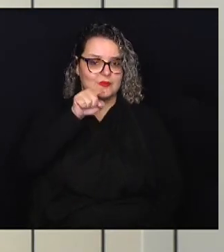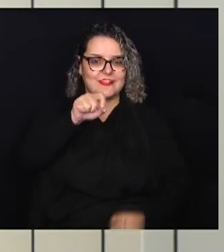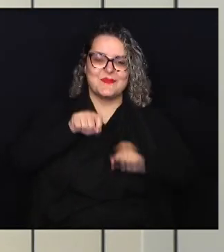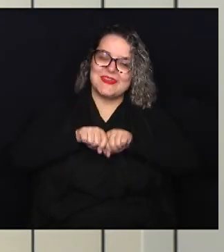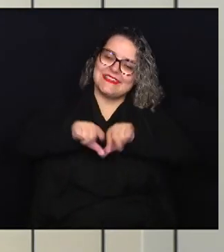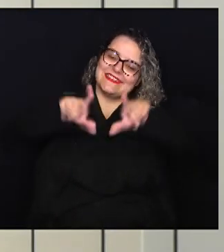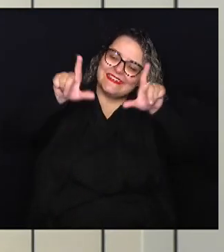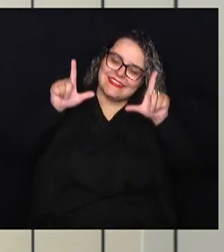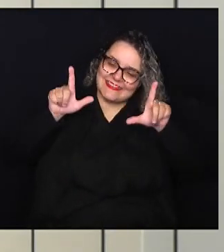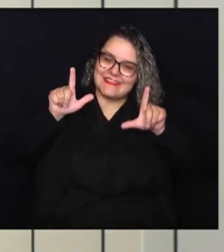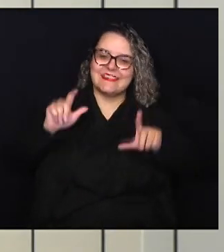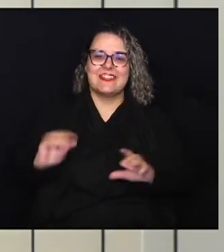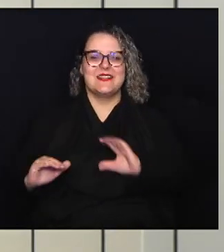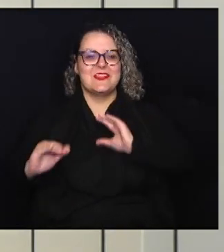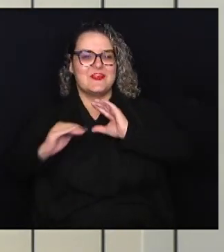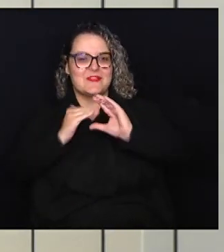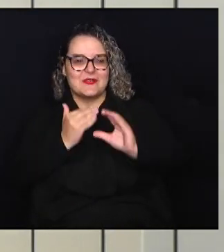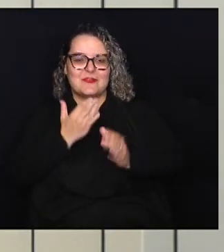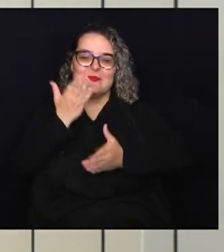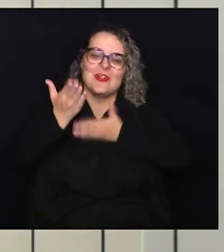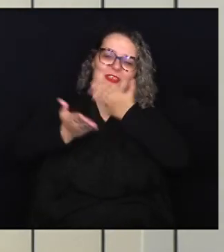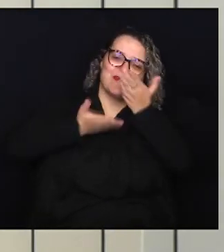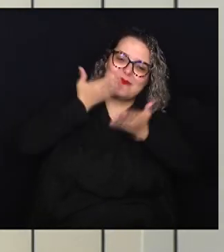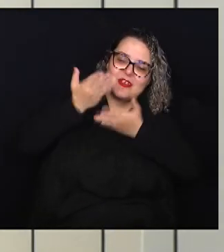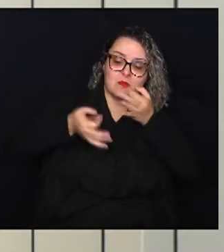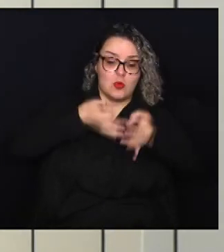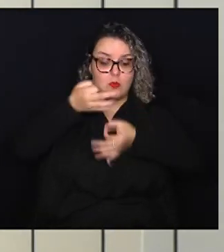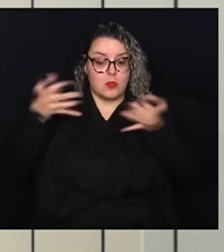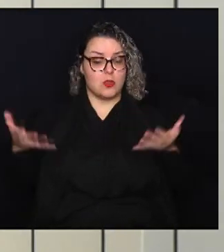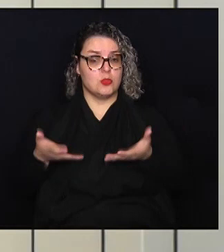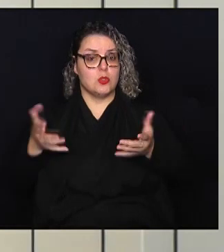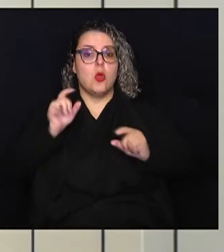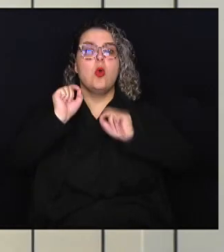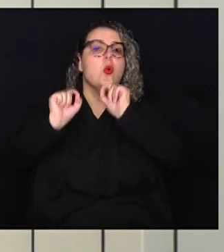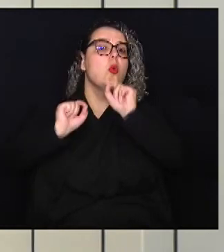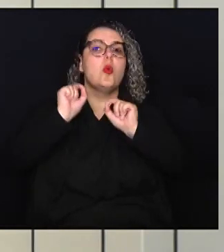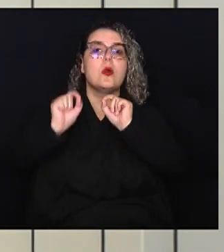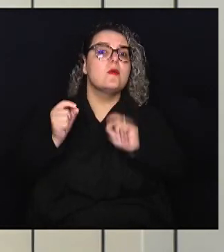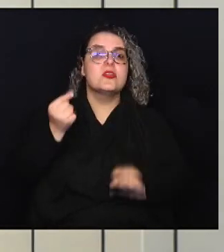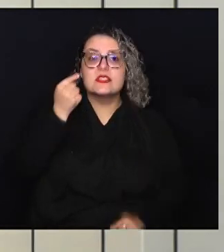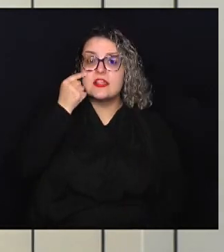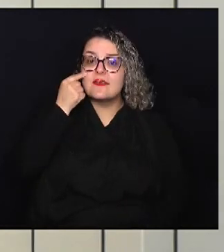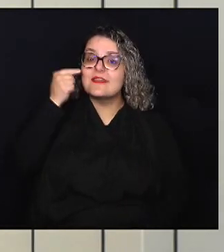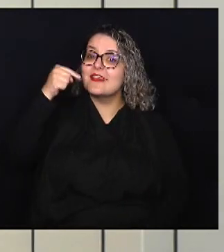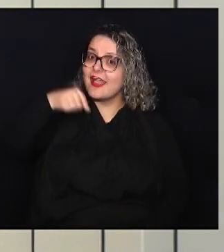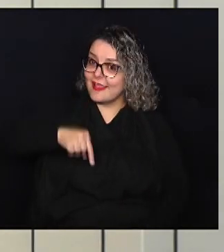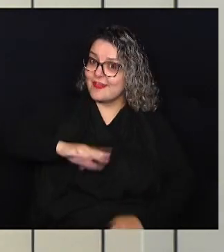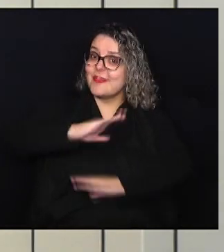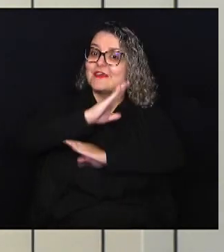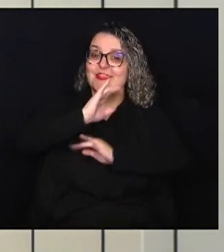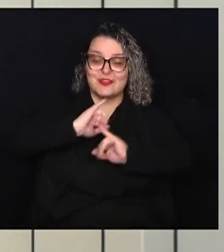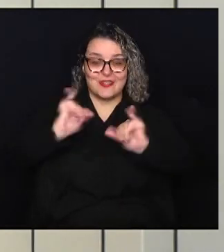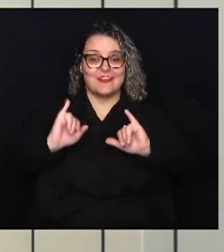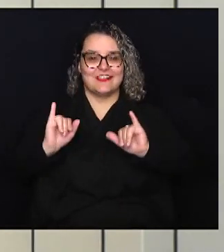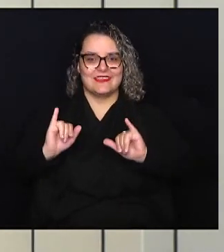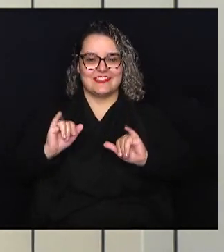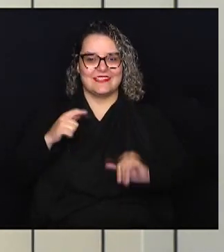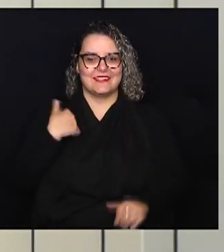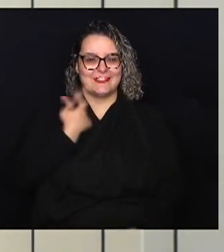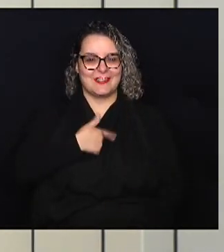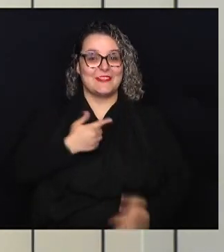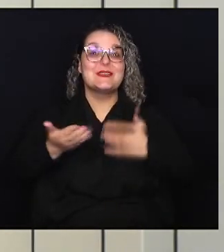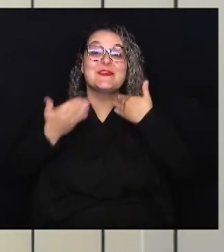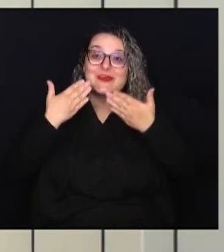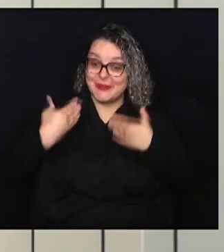Você aperta e pode enviar o seu elogio e uma crítica construtiva, o que você quer assistir aqui no nosso telejornal, que a gente